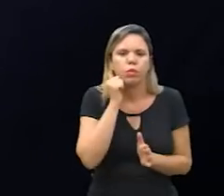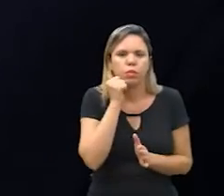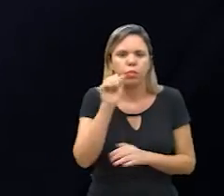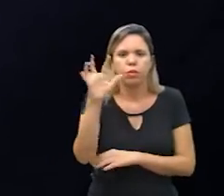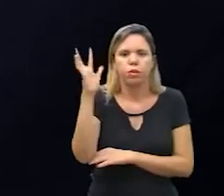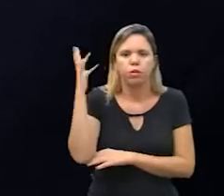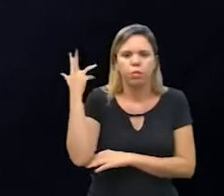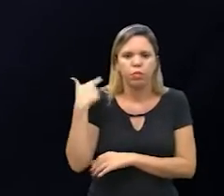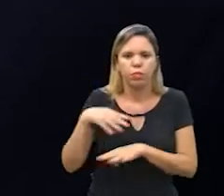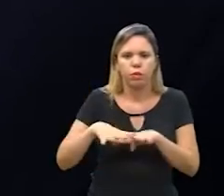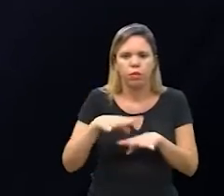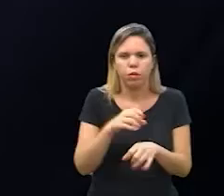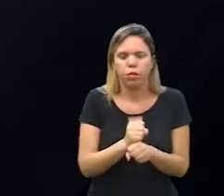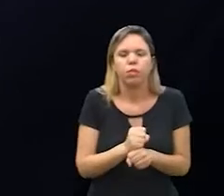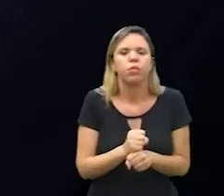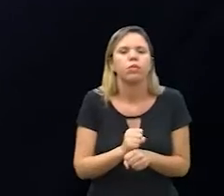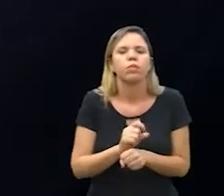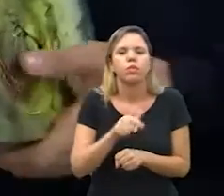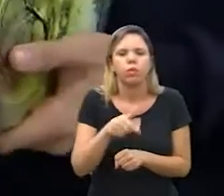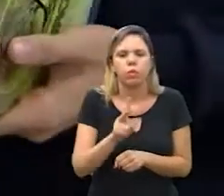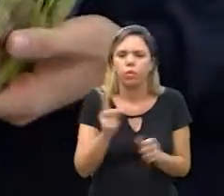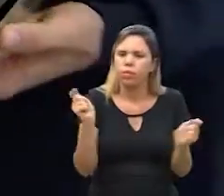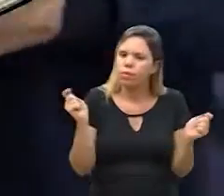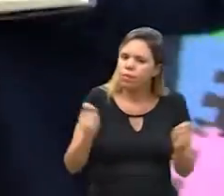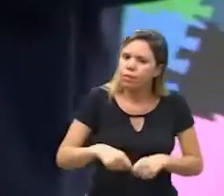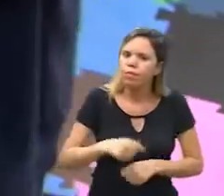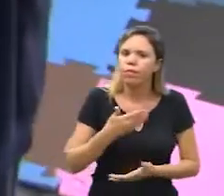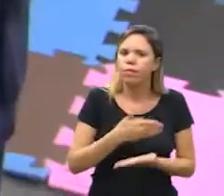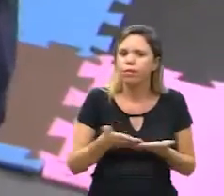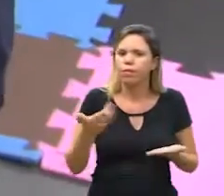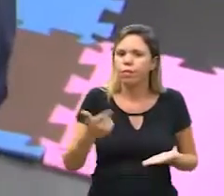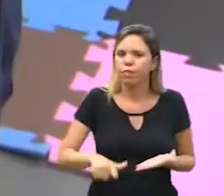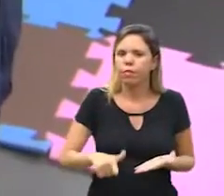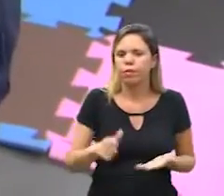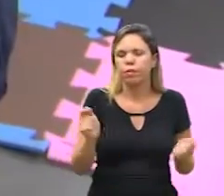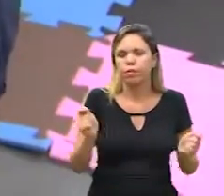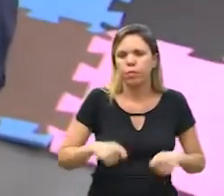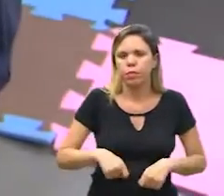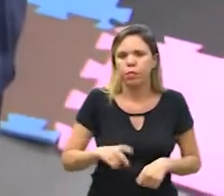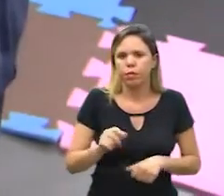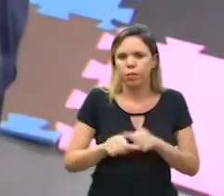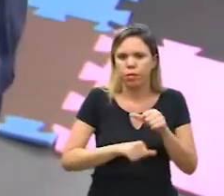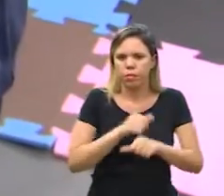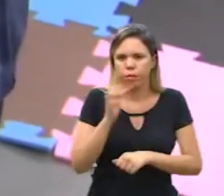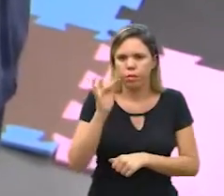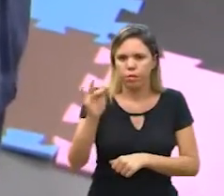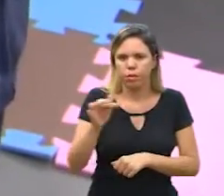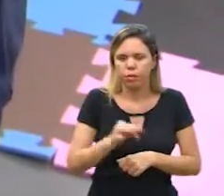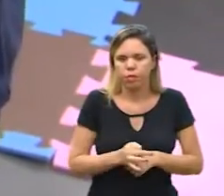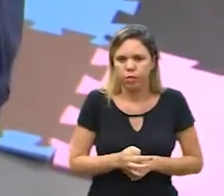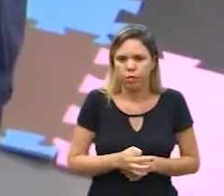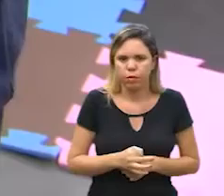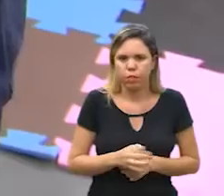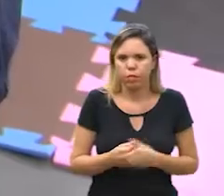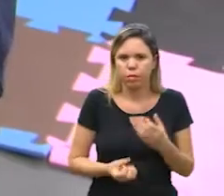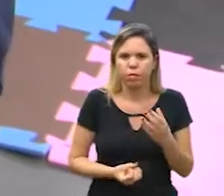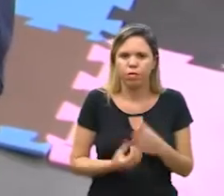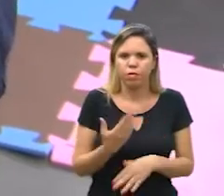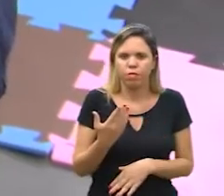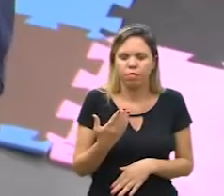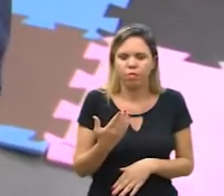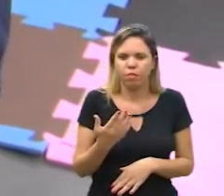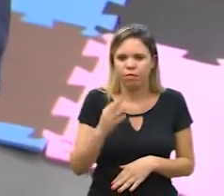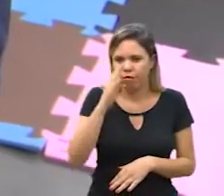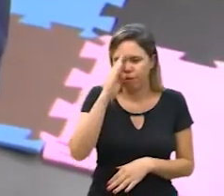de ciências da natureza e matemática. Sempre é possível recomeçar, sempre é possível mudar o futuro. Para que